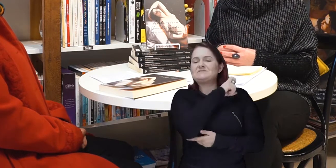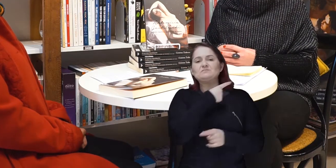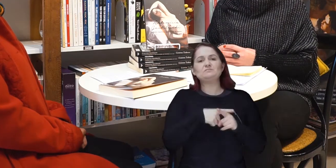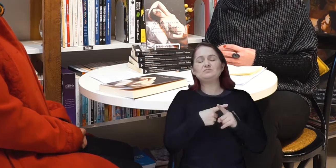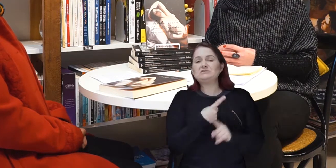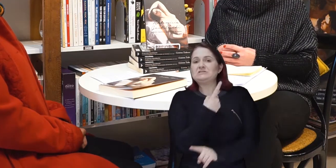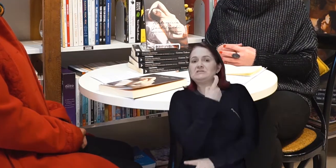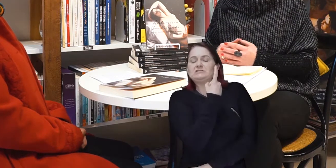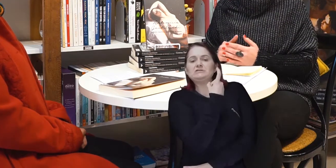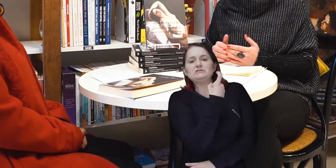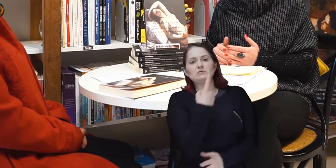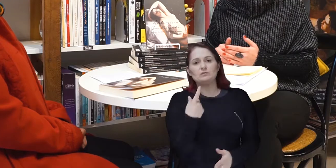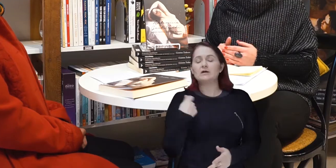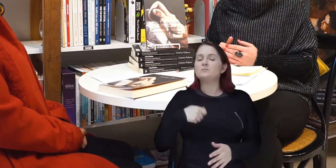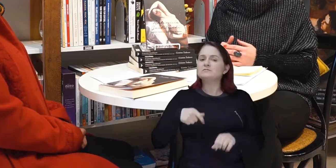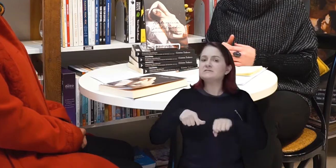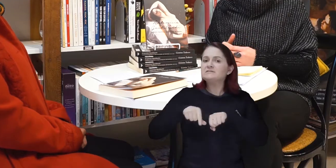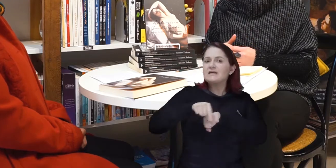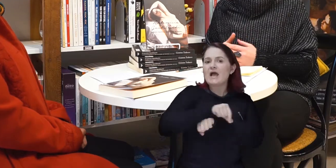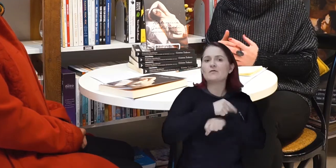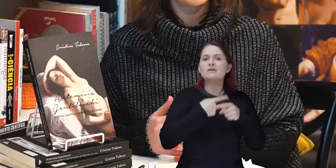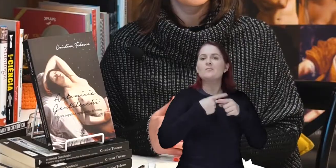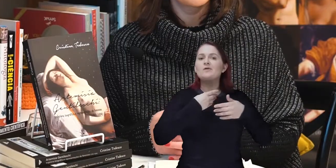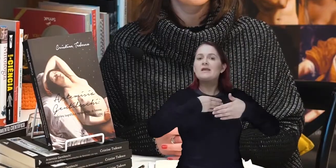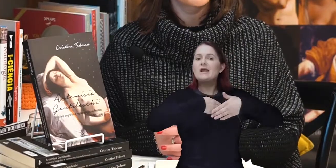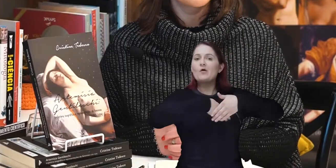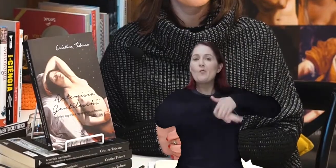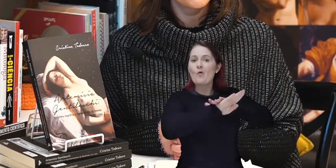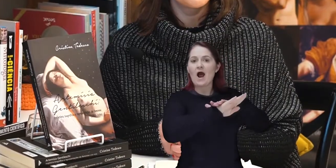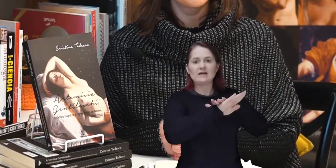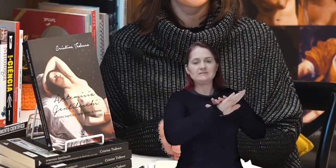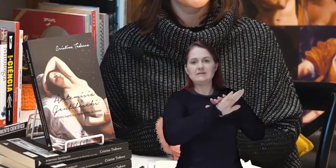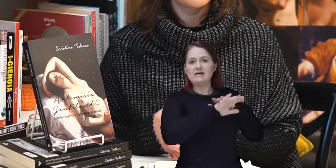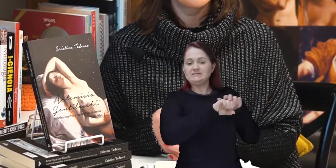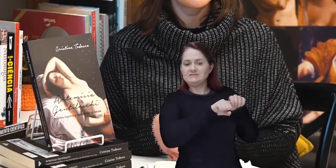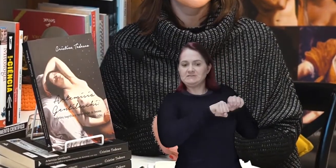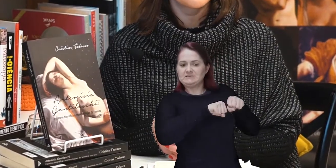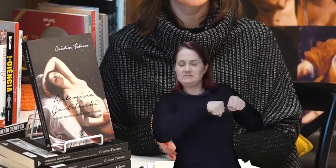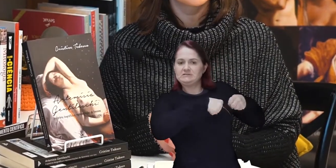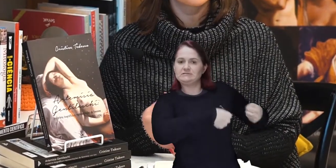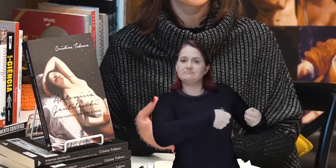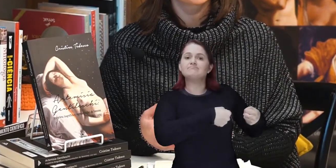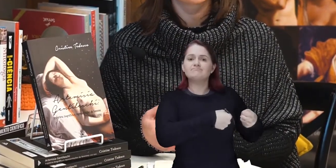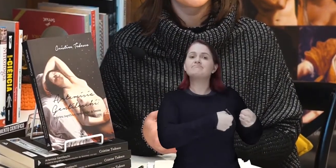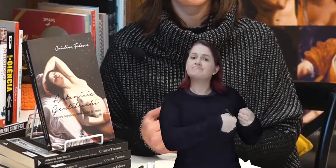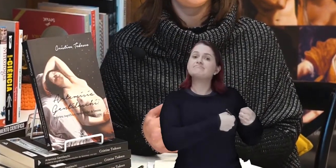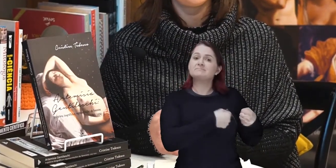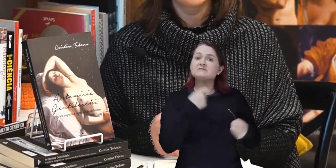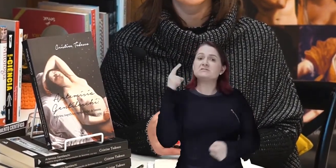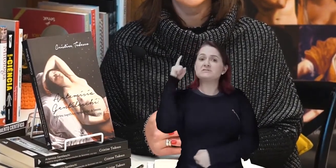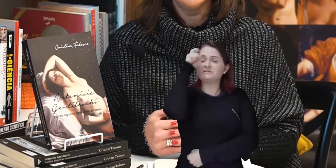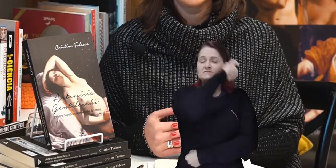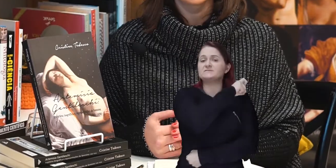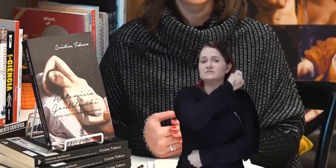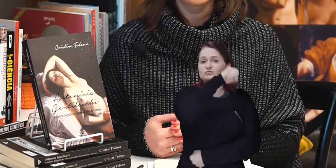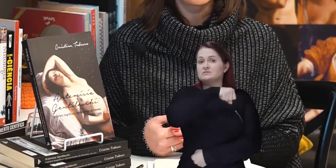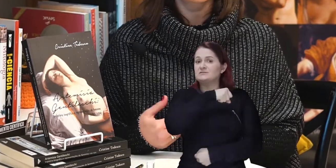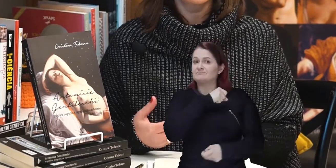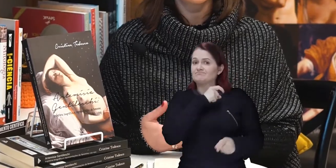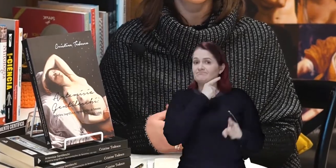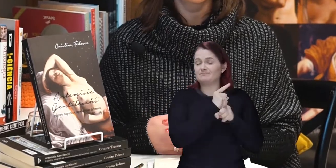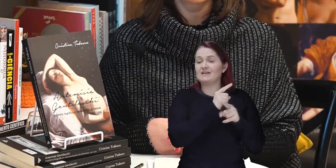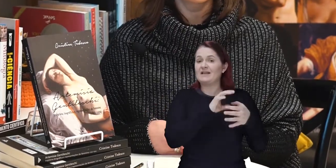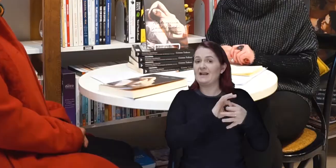carta, ela é guardada a 7 chaves, então eu precisei argumentar muito para ter acesso. Essa foi uma das mais difíceis,